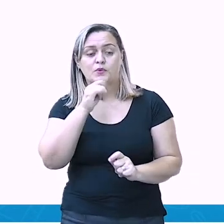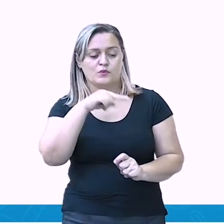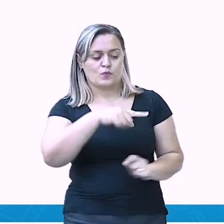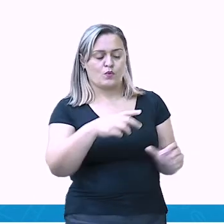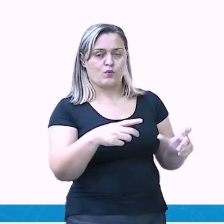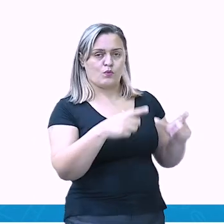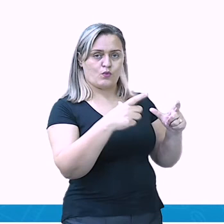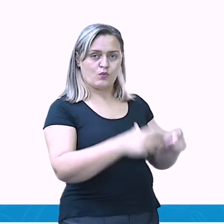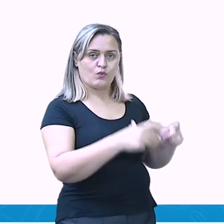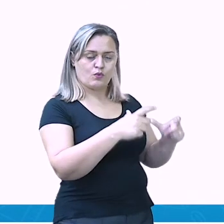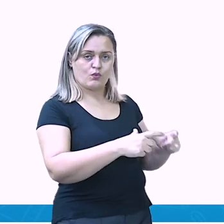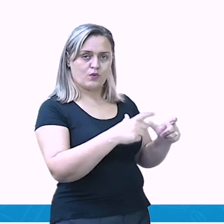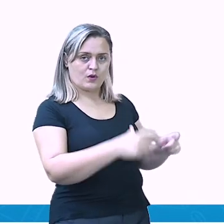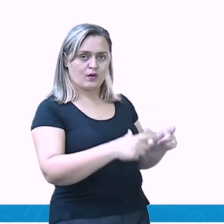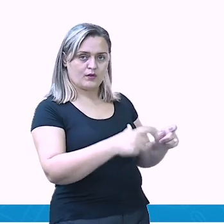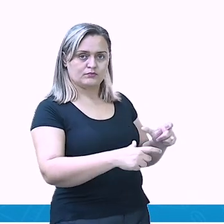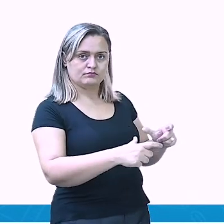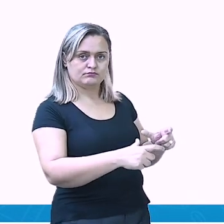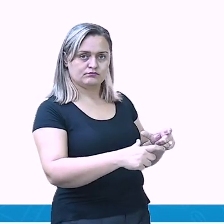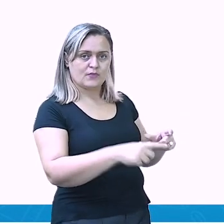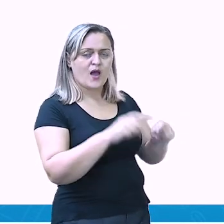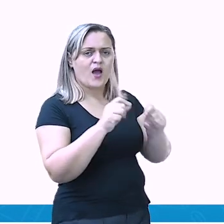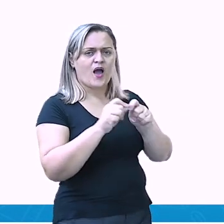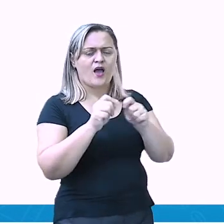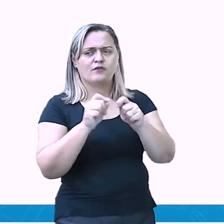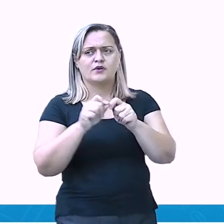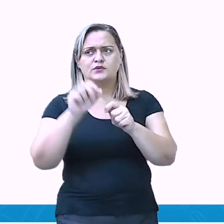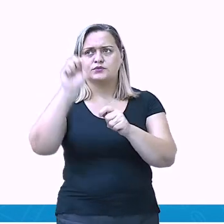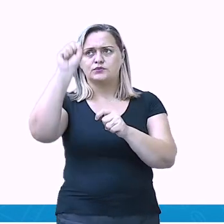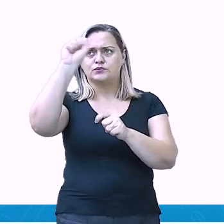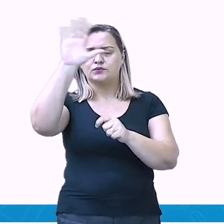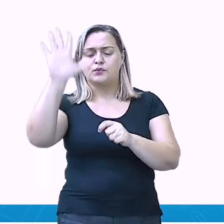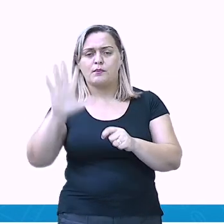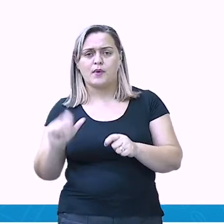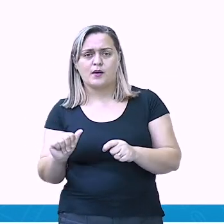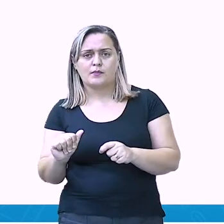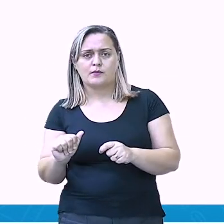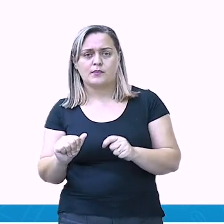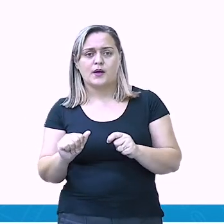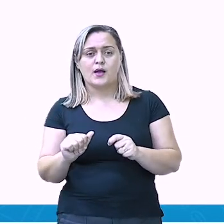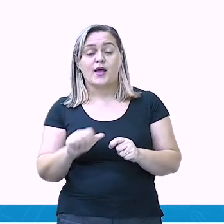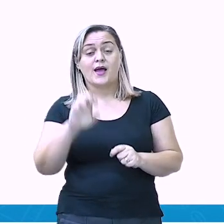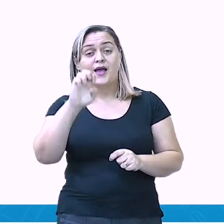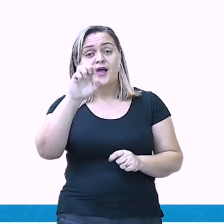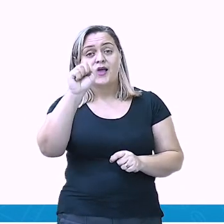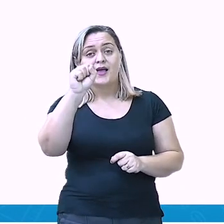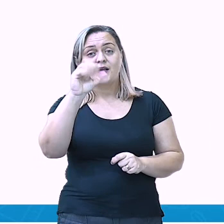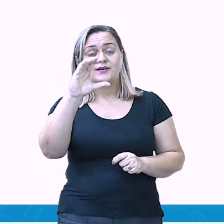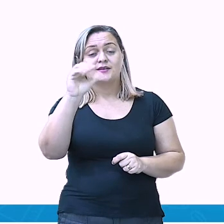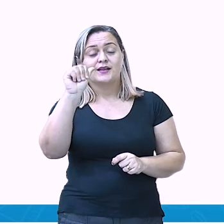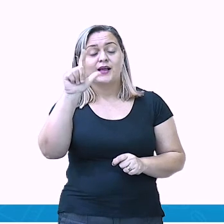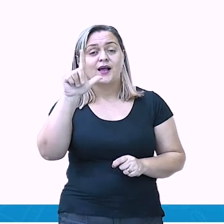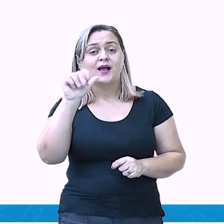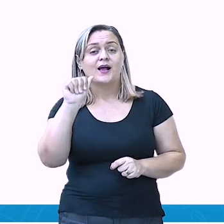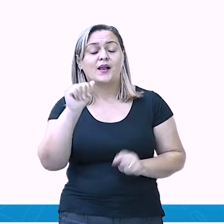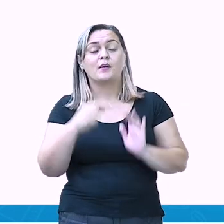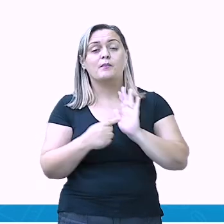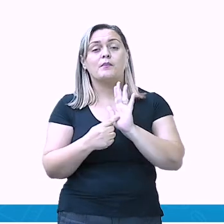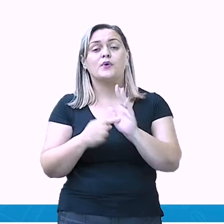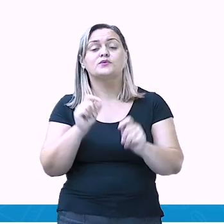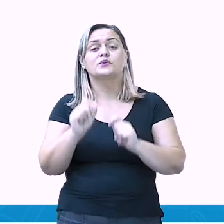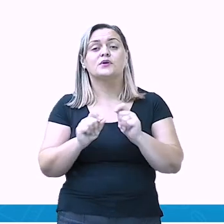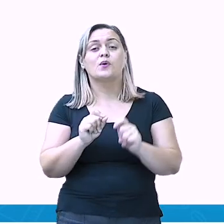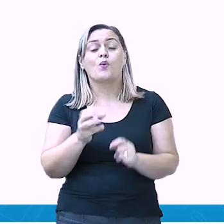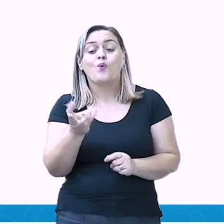lugar que foi lá desenhado, e a representação desse espaço no mapa. Ela, portanto, aponta a